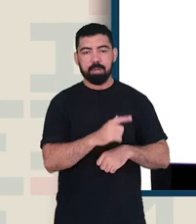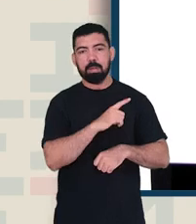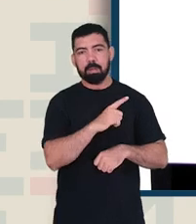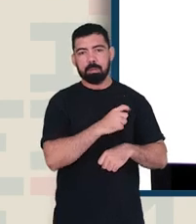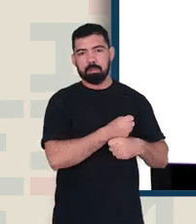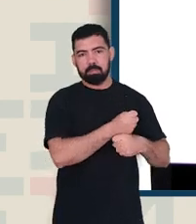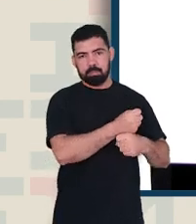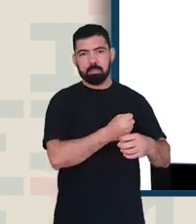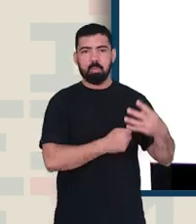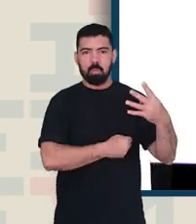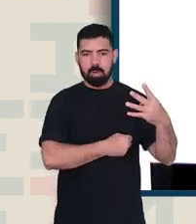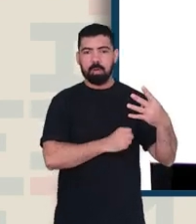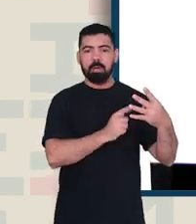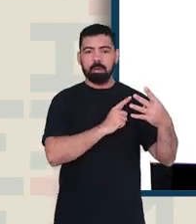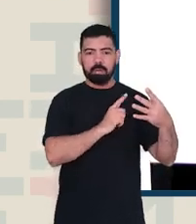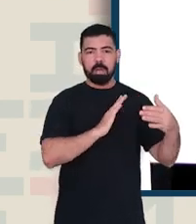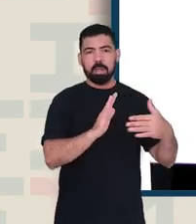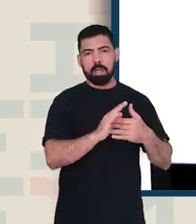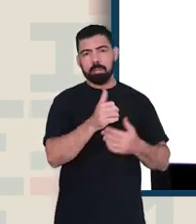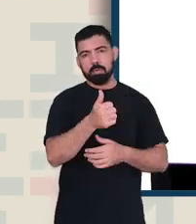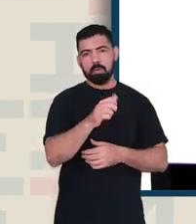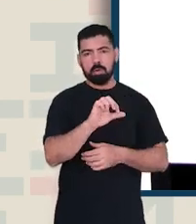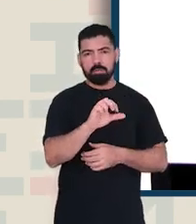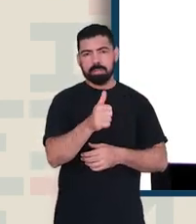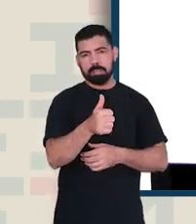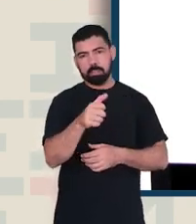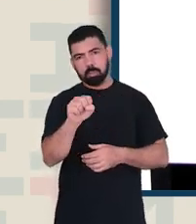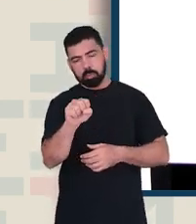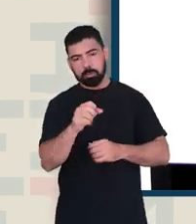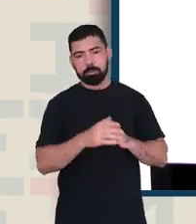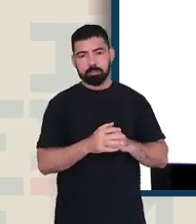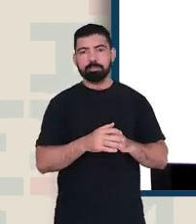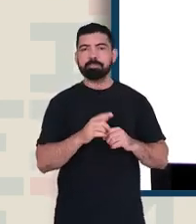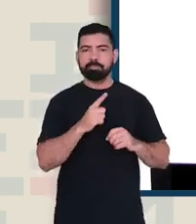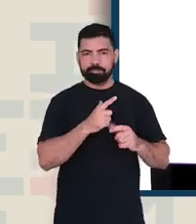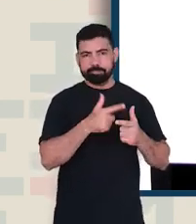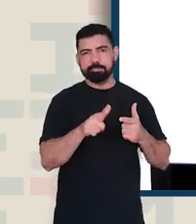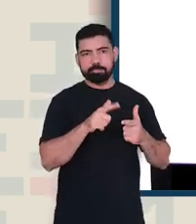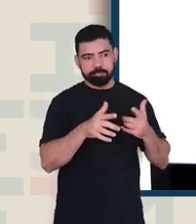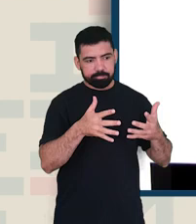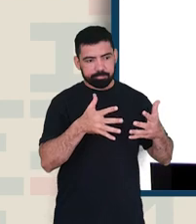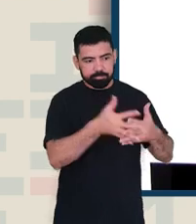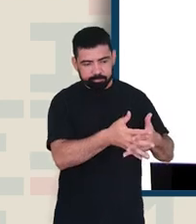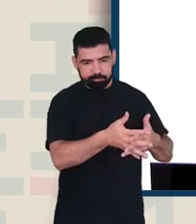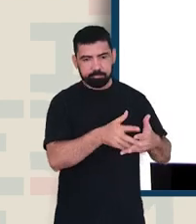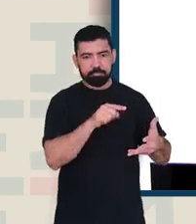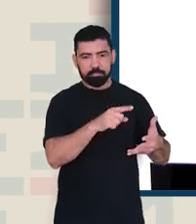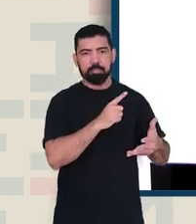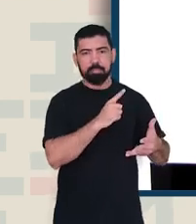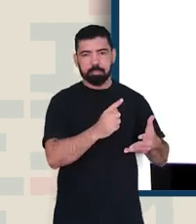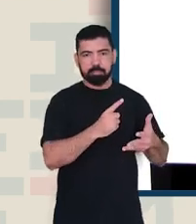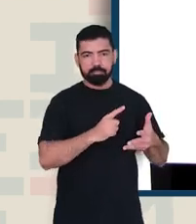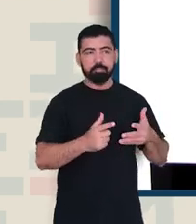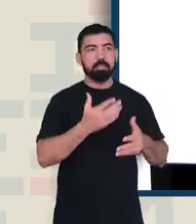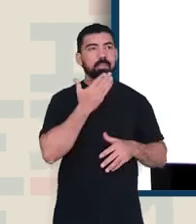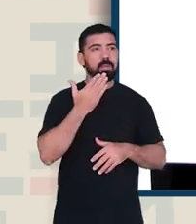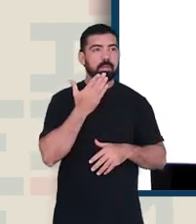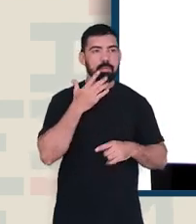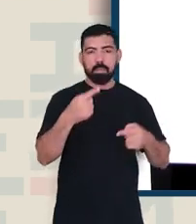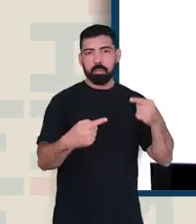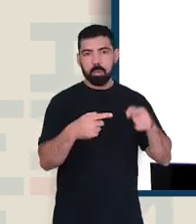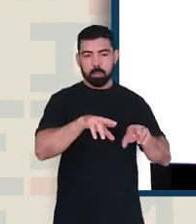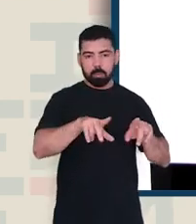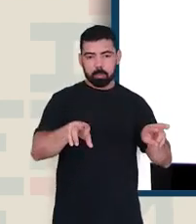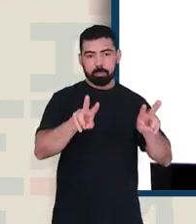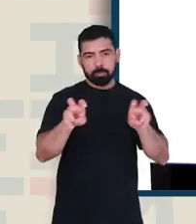dura 4 anos, até 1918, teve um impasse, certa instabilidade política